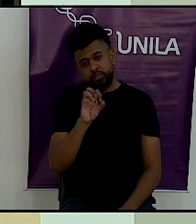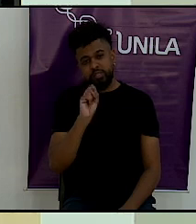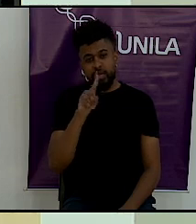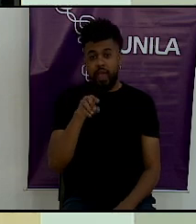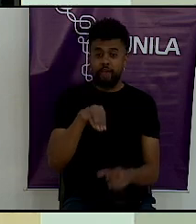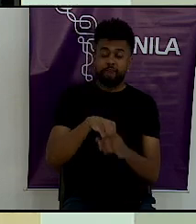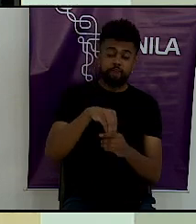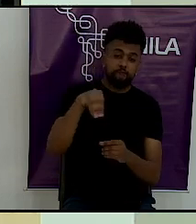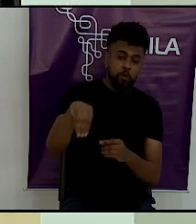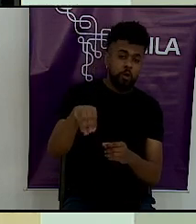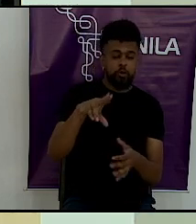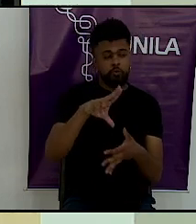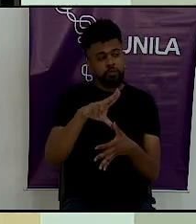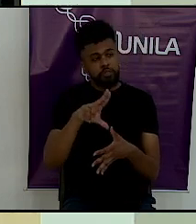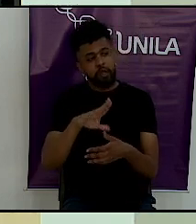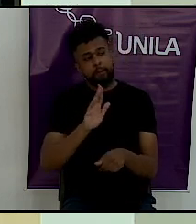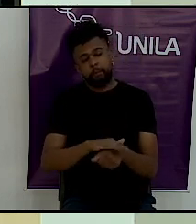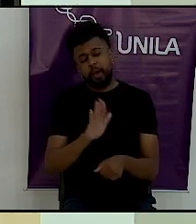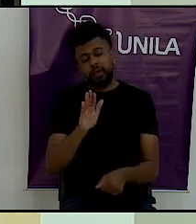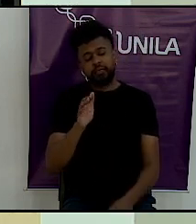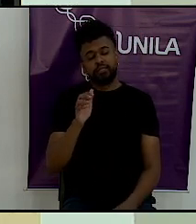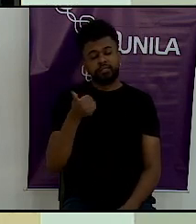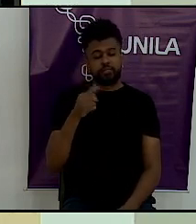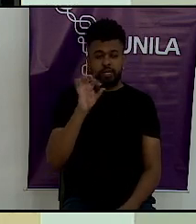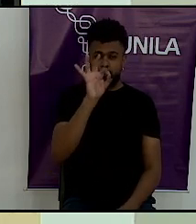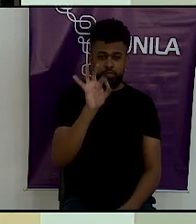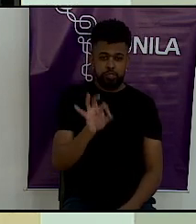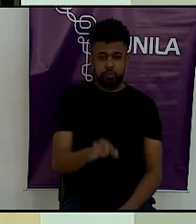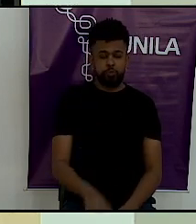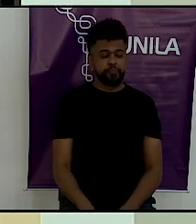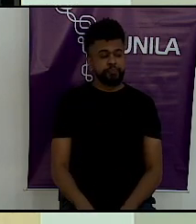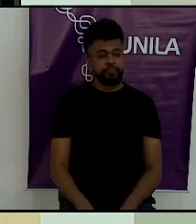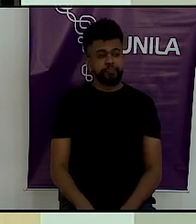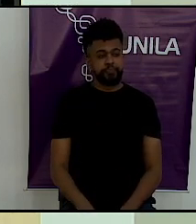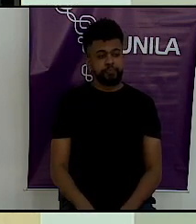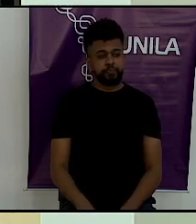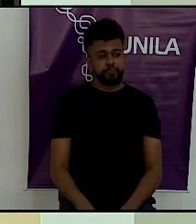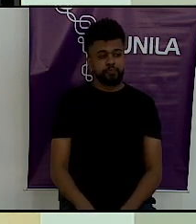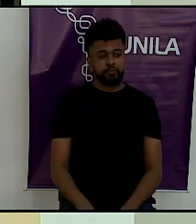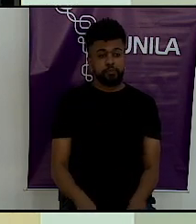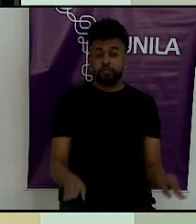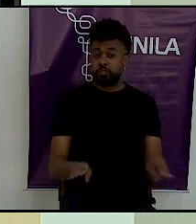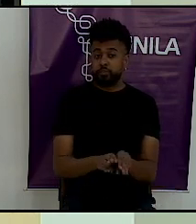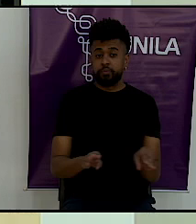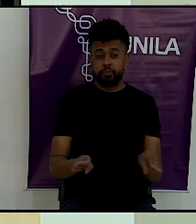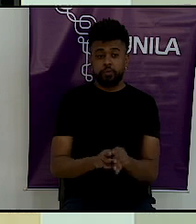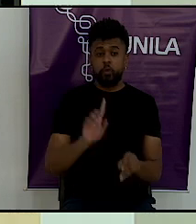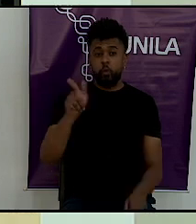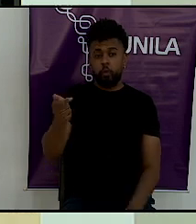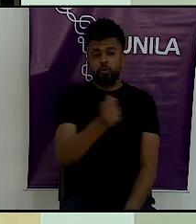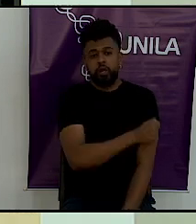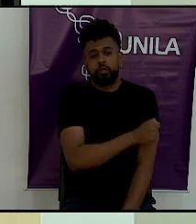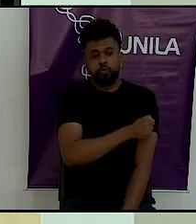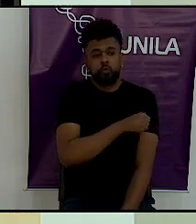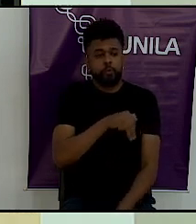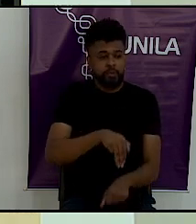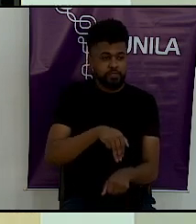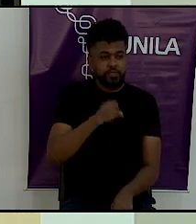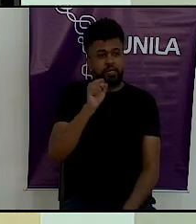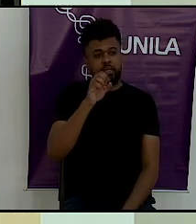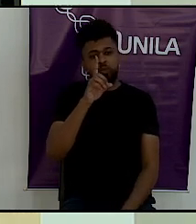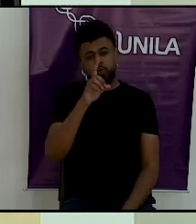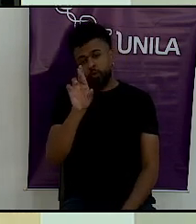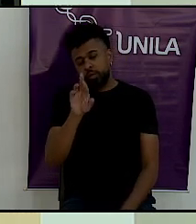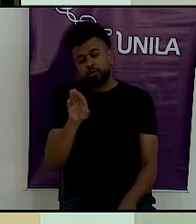feito fora da sede da universidade, mais um bônus de 10%. E isso também para os outros alunos de mestrado, doutorado